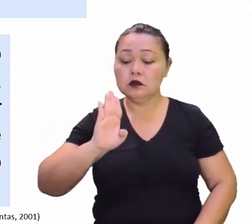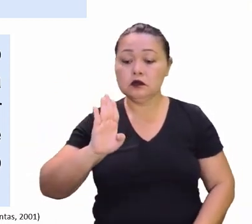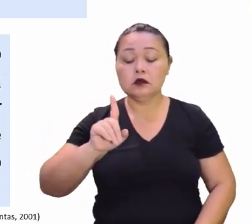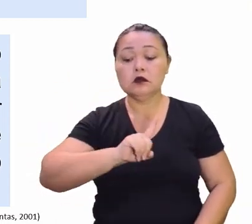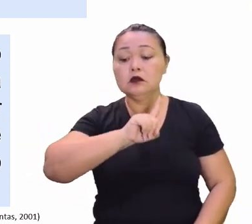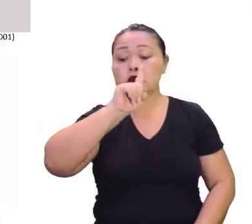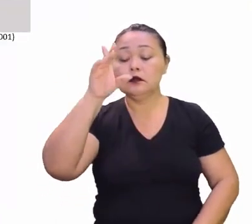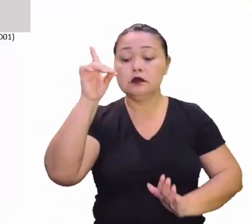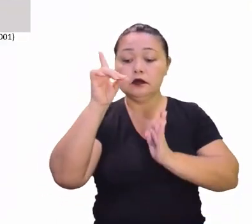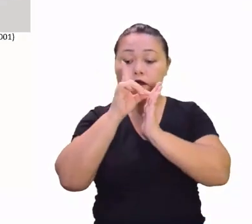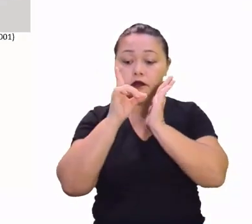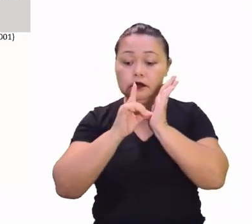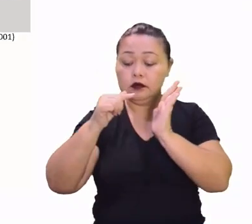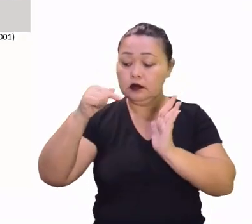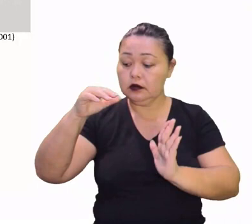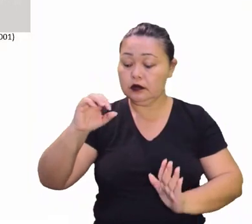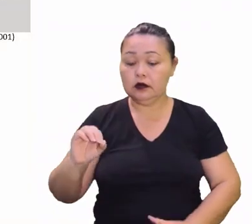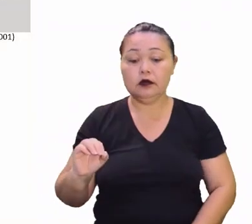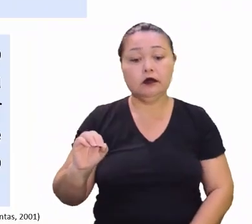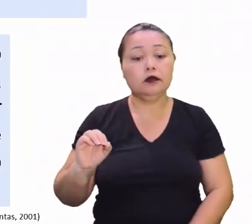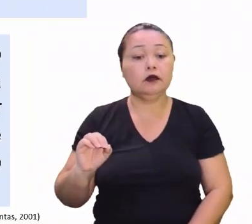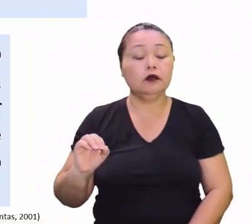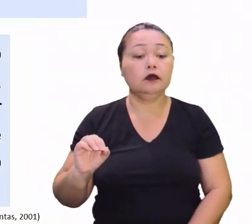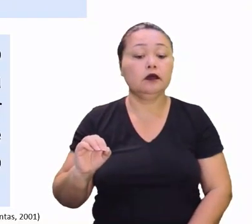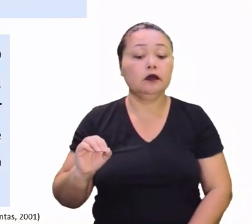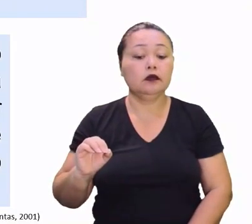nacional lá na década de 70.